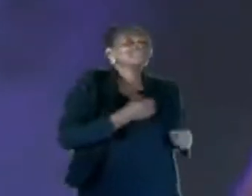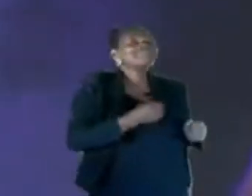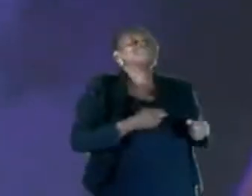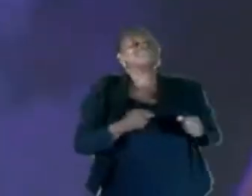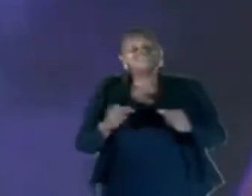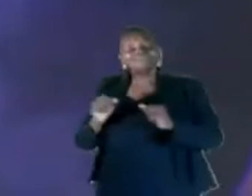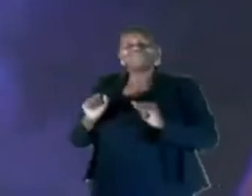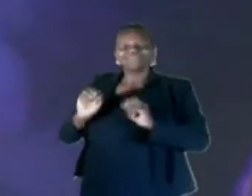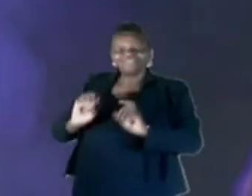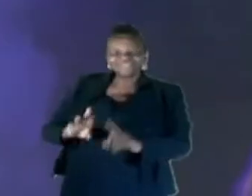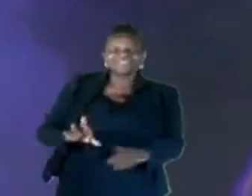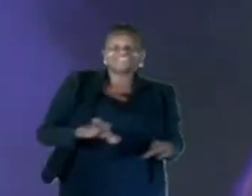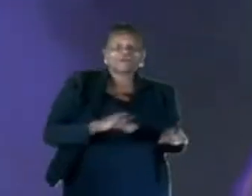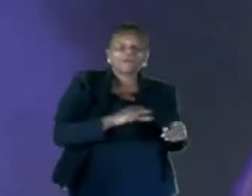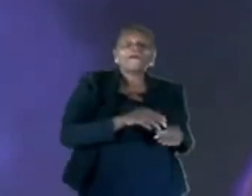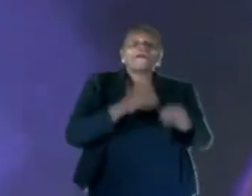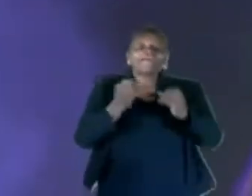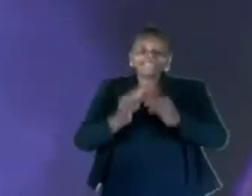grandioso e santo,